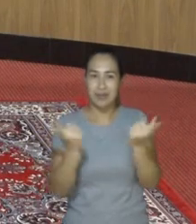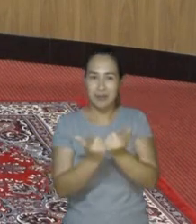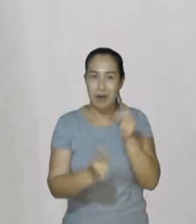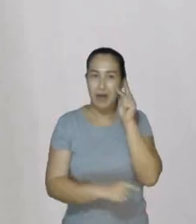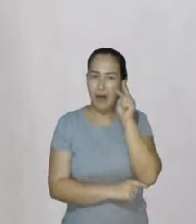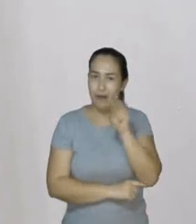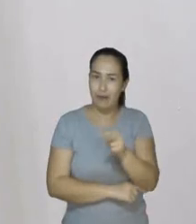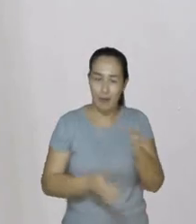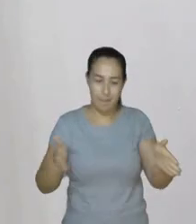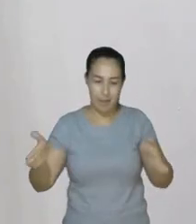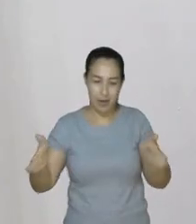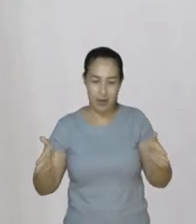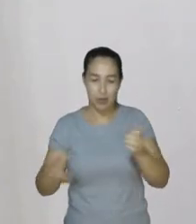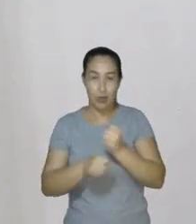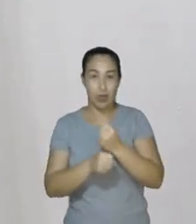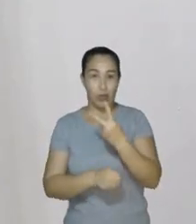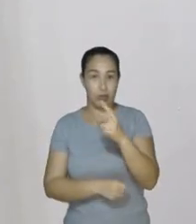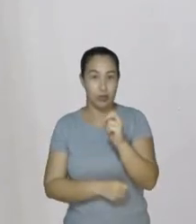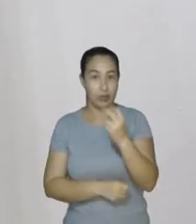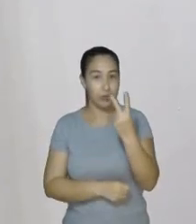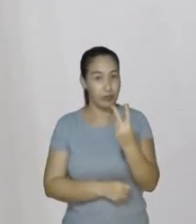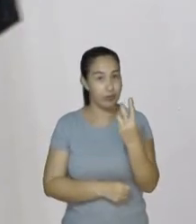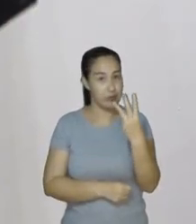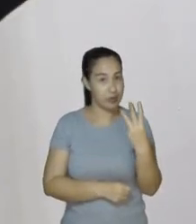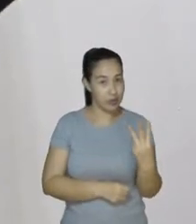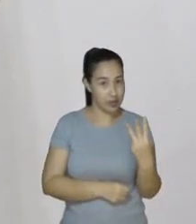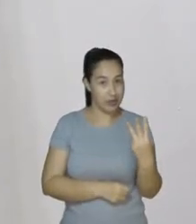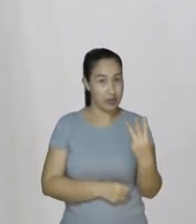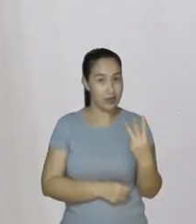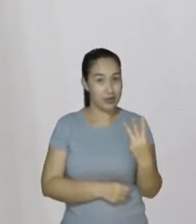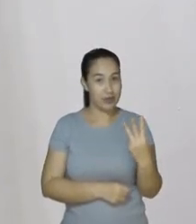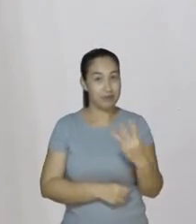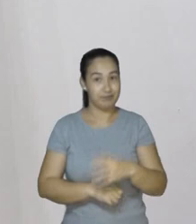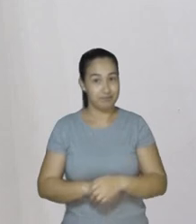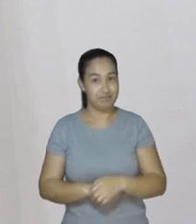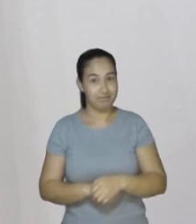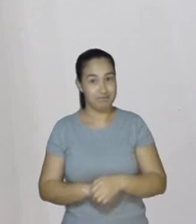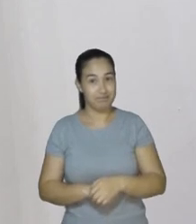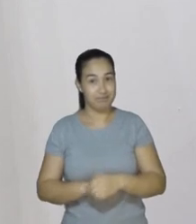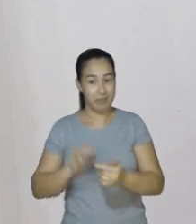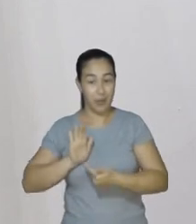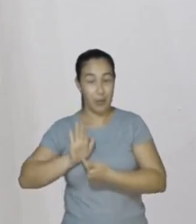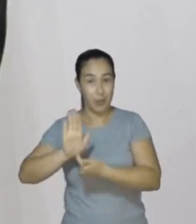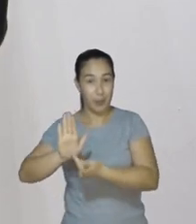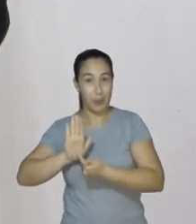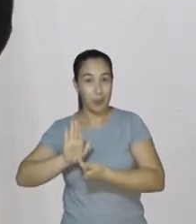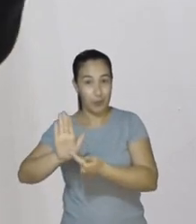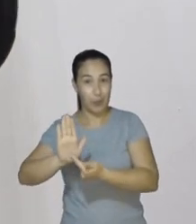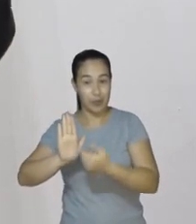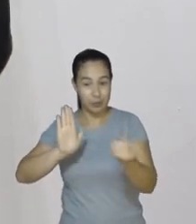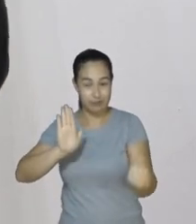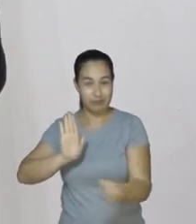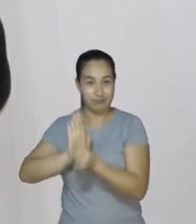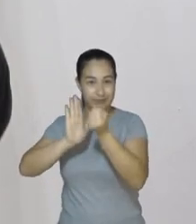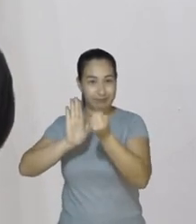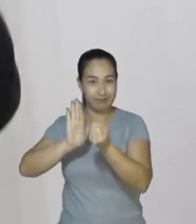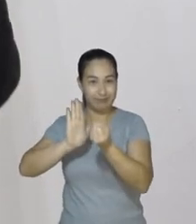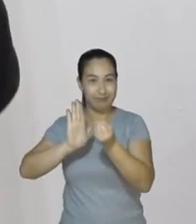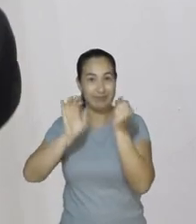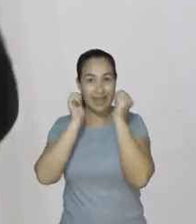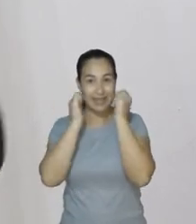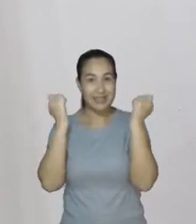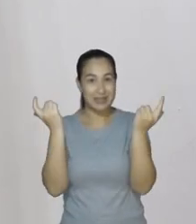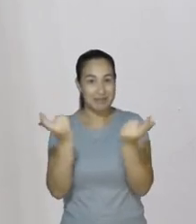ano 23, vai poder ter nas suas postagens o selo Assembleia Cidadã, um